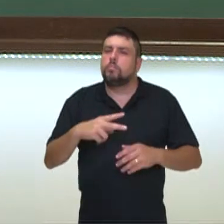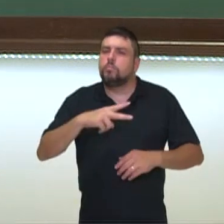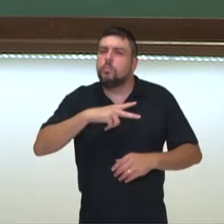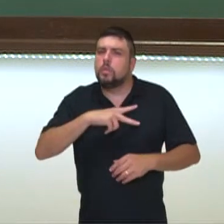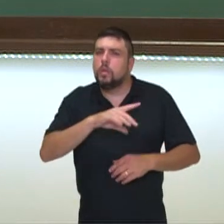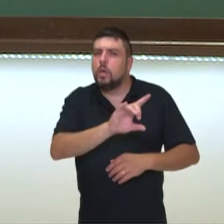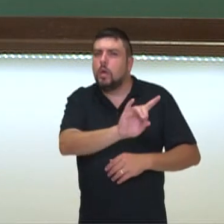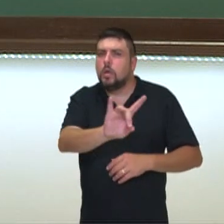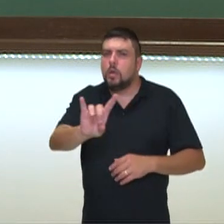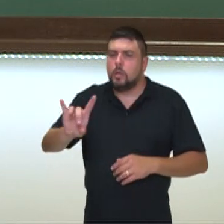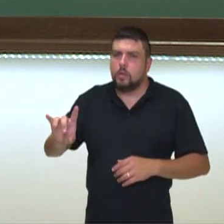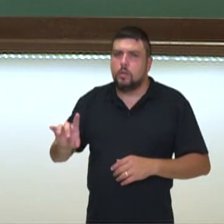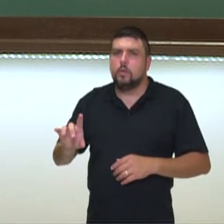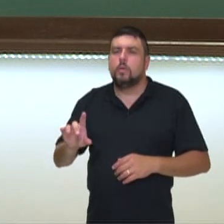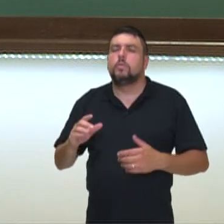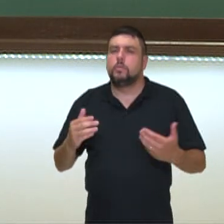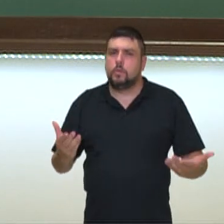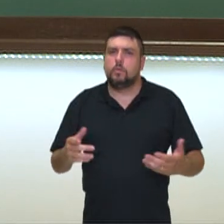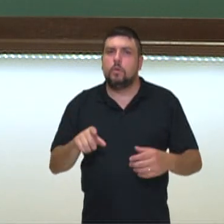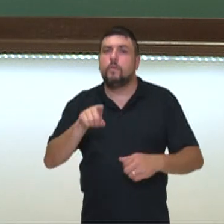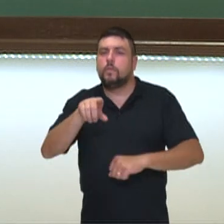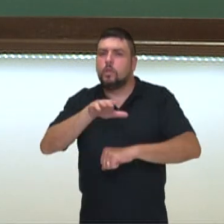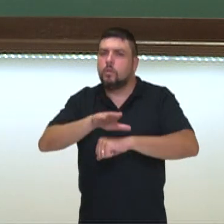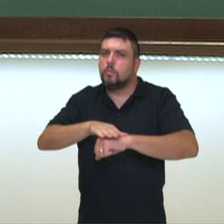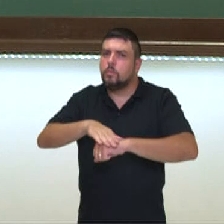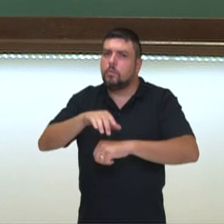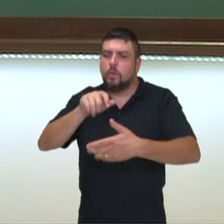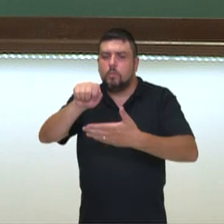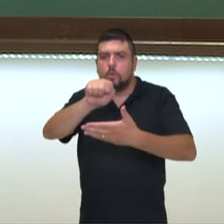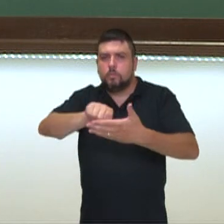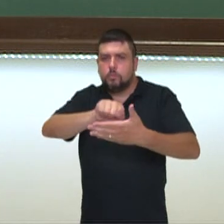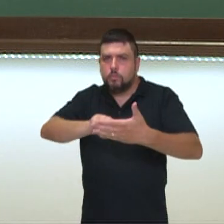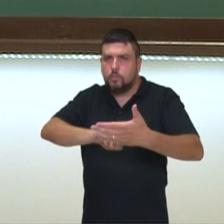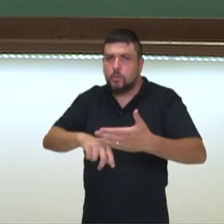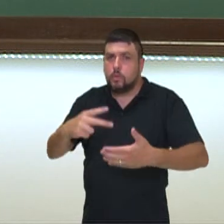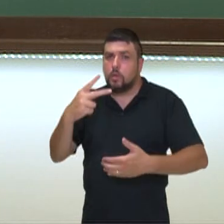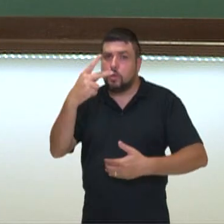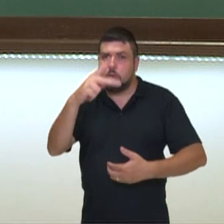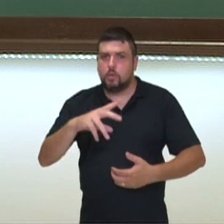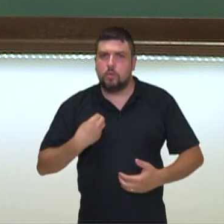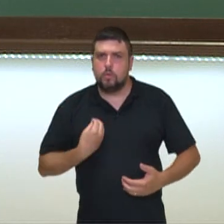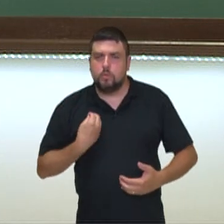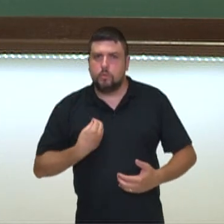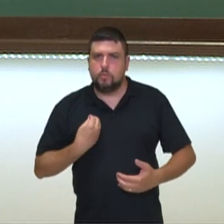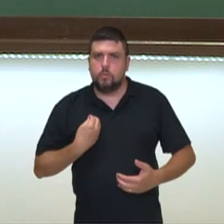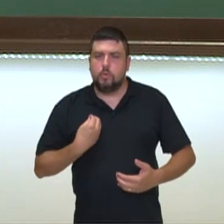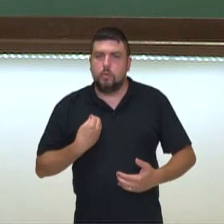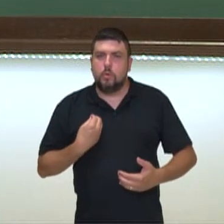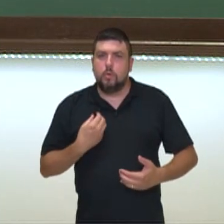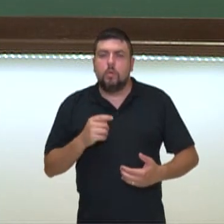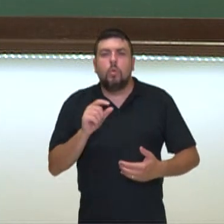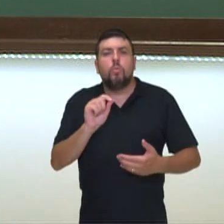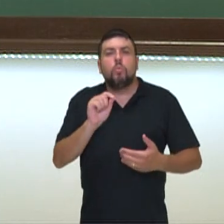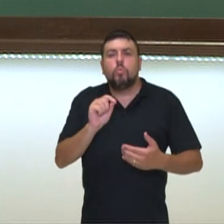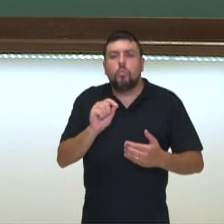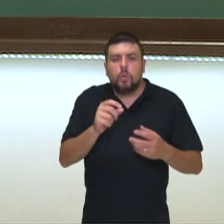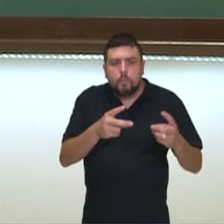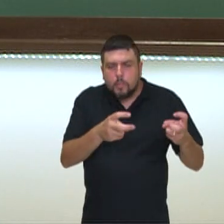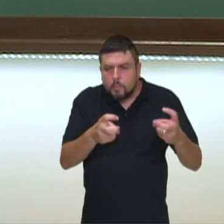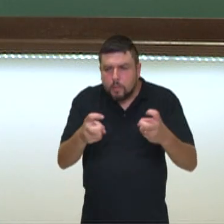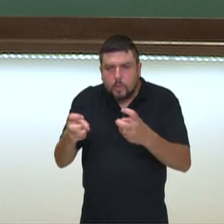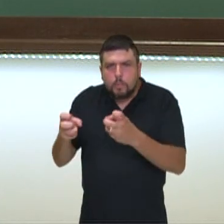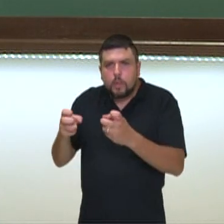de vocês vai escrever sobre a sua própria realidade, o que nós tiramos de positivo para todos nós é